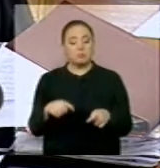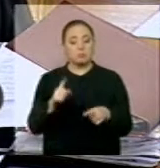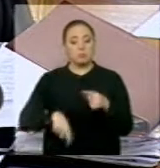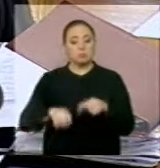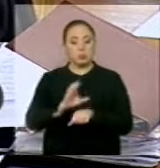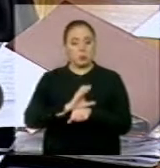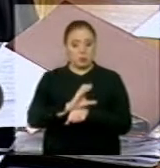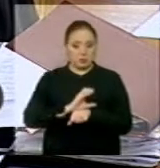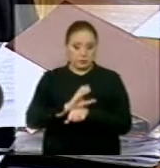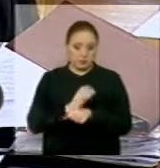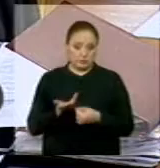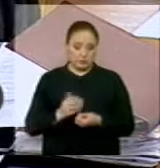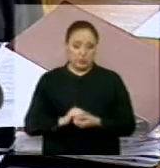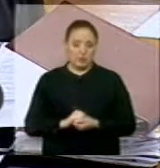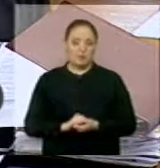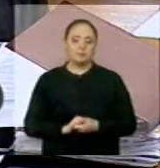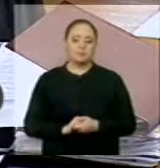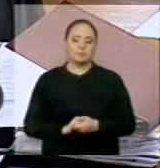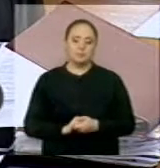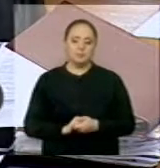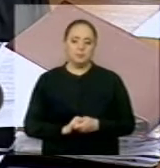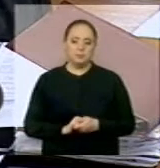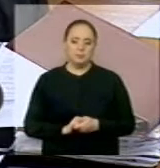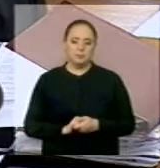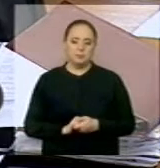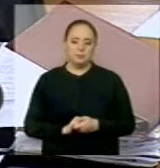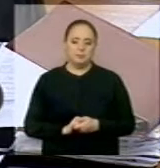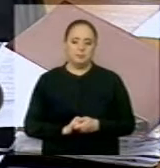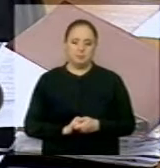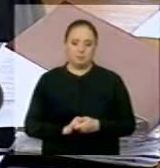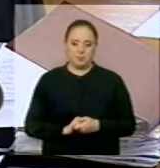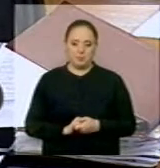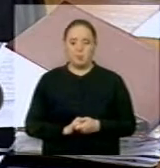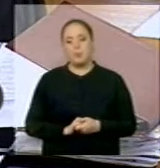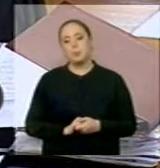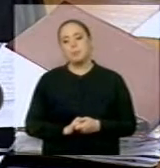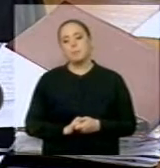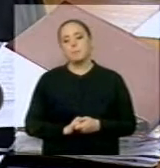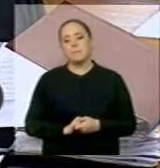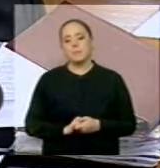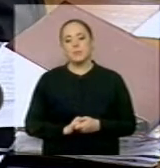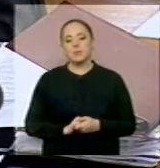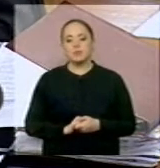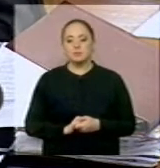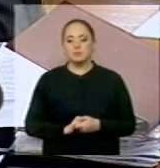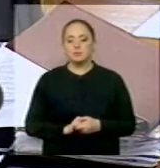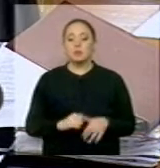à Constituição. A própria, aqui disse da tribuna, mas também em sua manifestação escrita, a